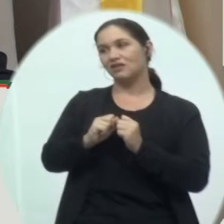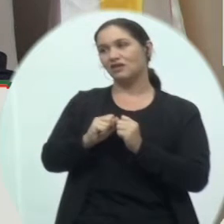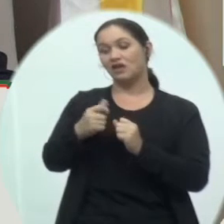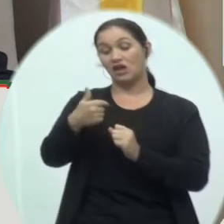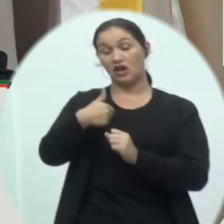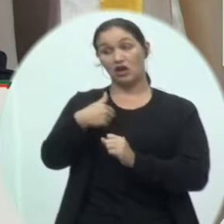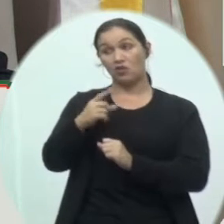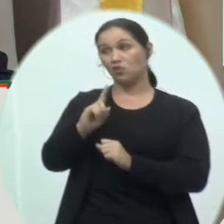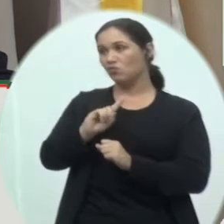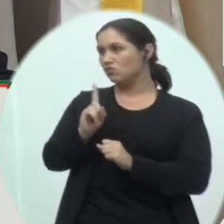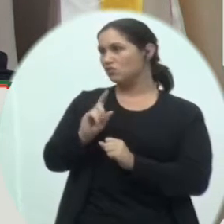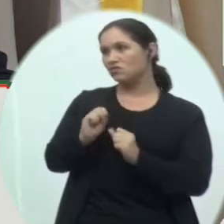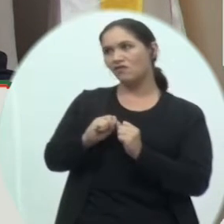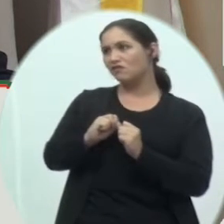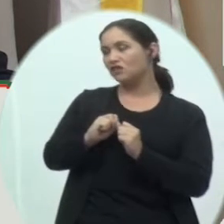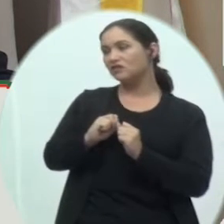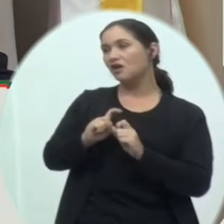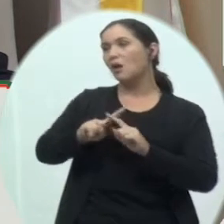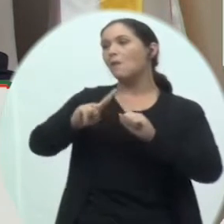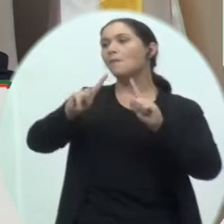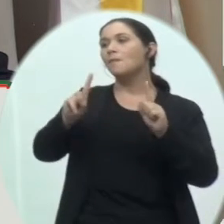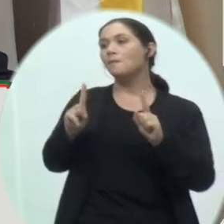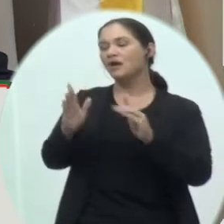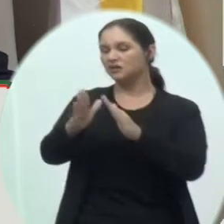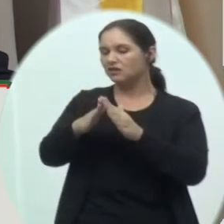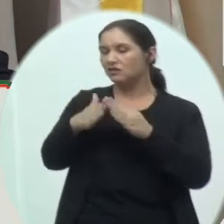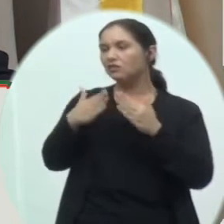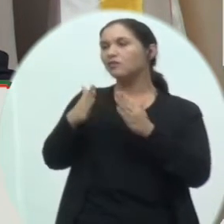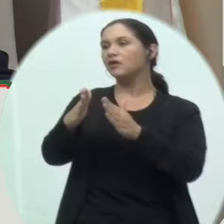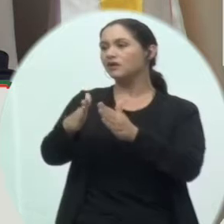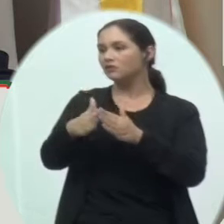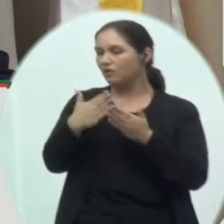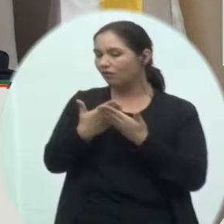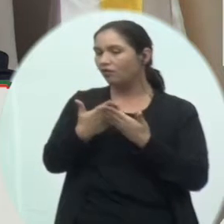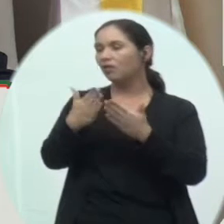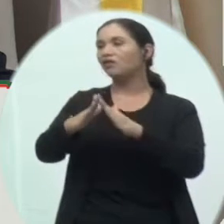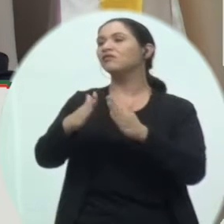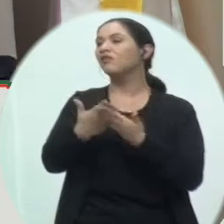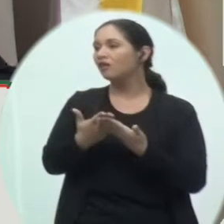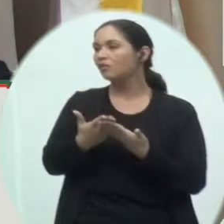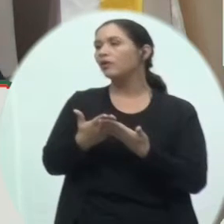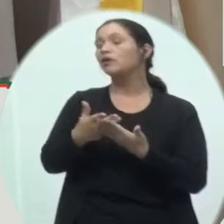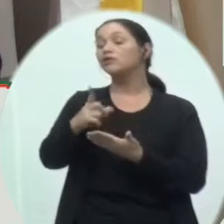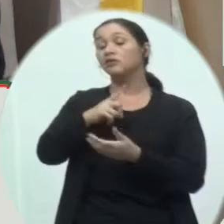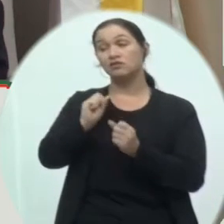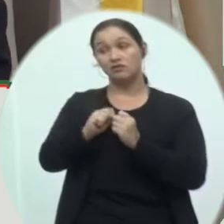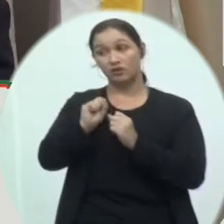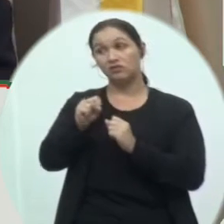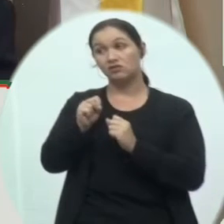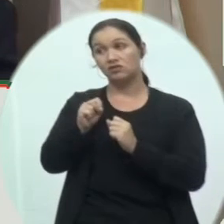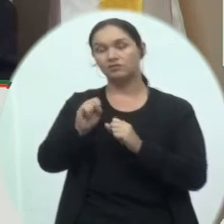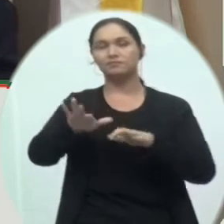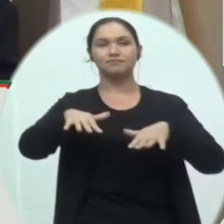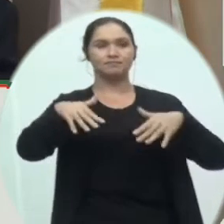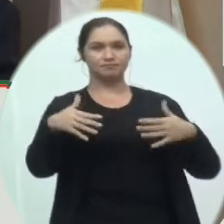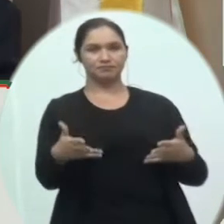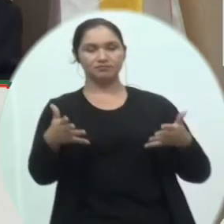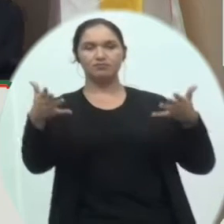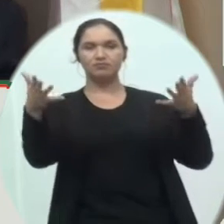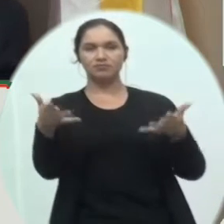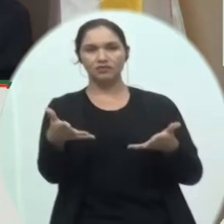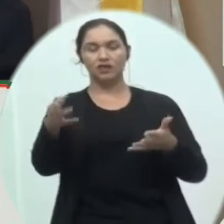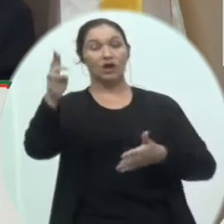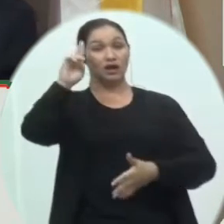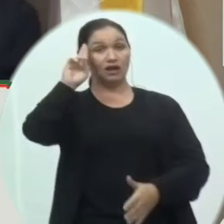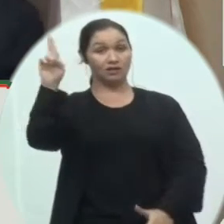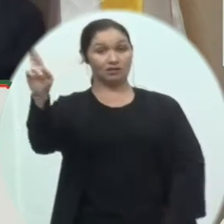dessa pessoa, mas eu já aprovei vários requerimentos. E o que é mais grave, aí, o líder do